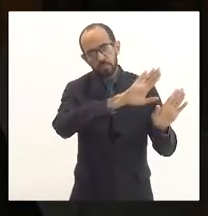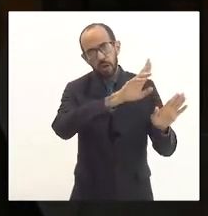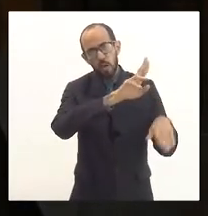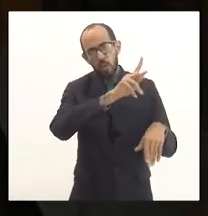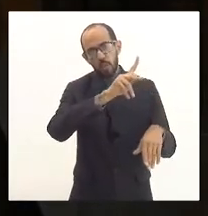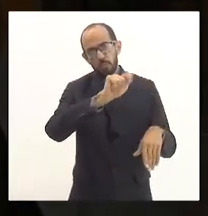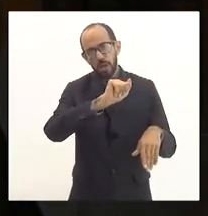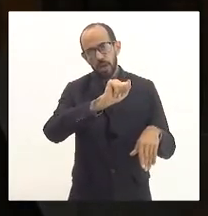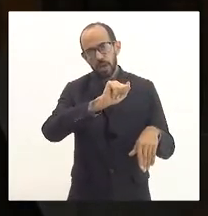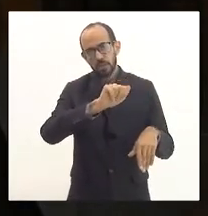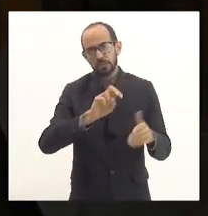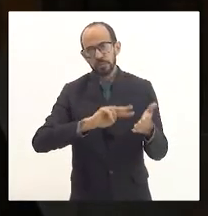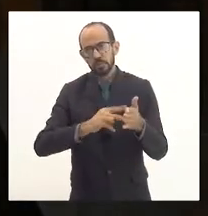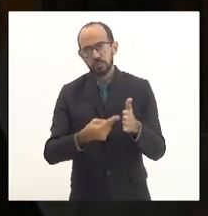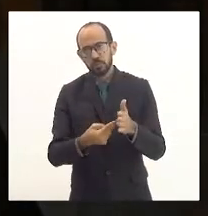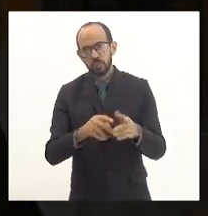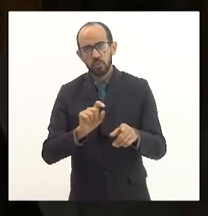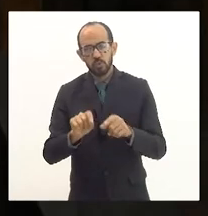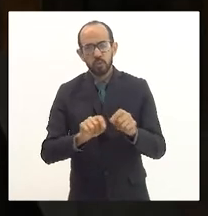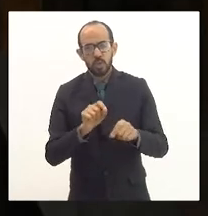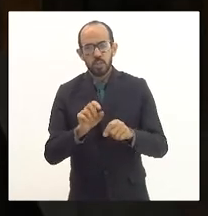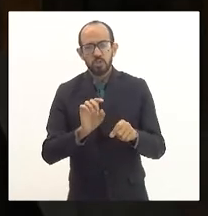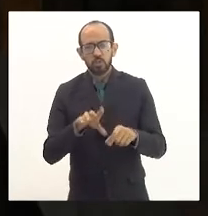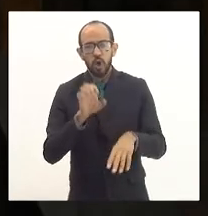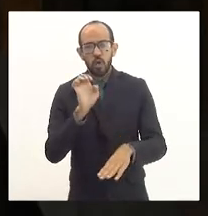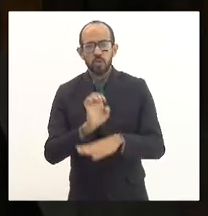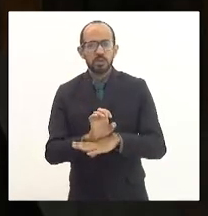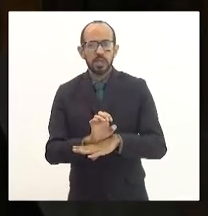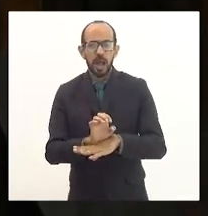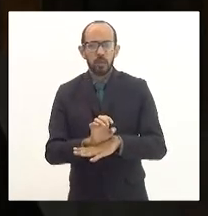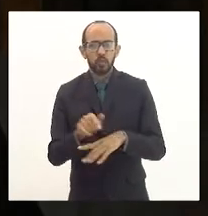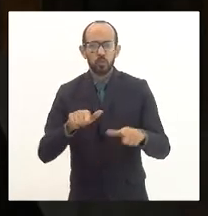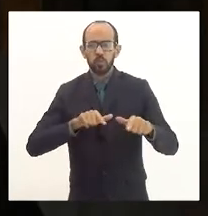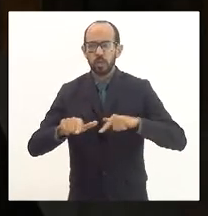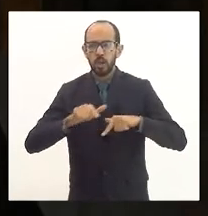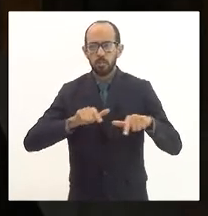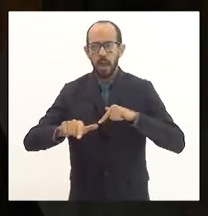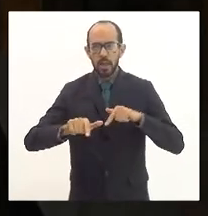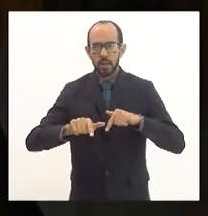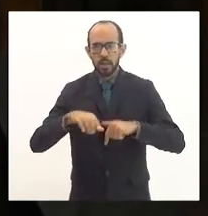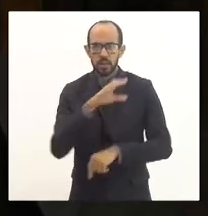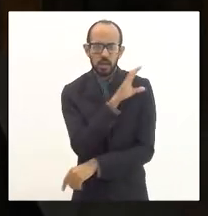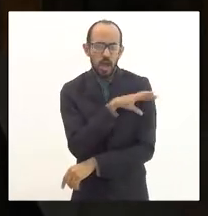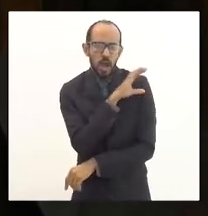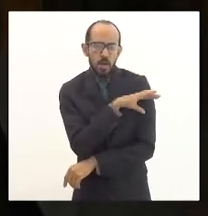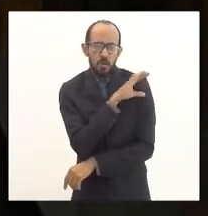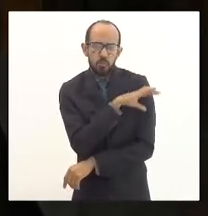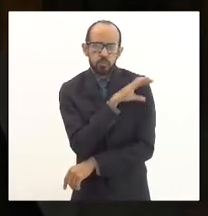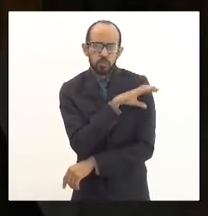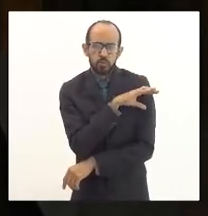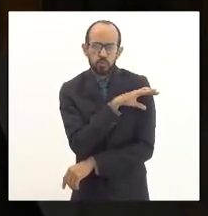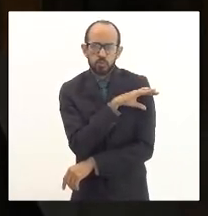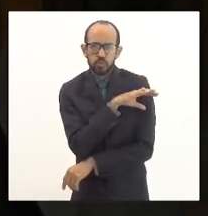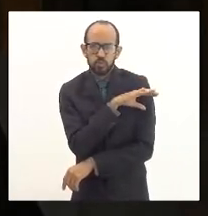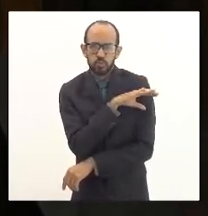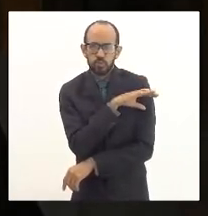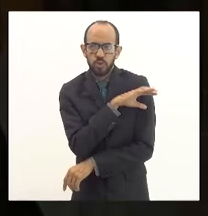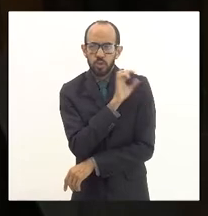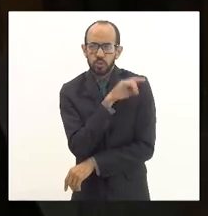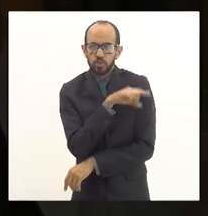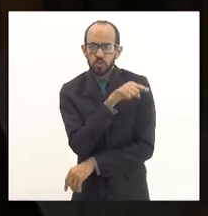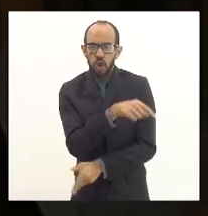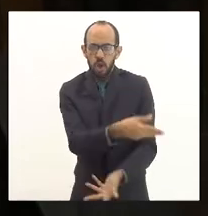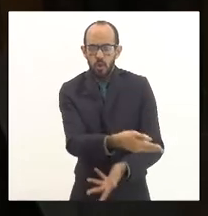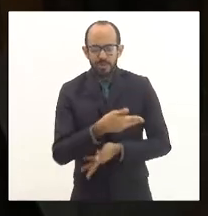foi Estado está trabalhando no município de Campos só o estado o exército a sua Elsa vai papel te